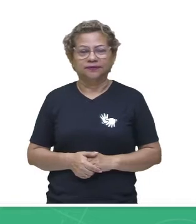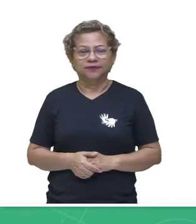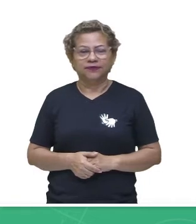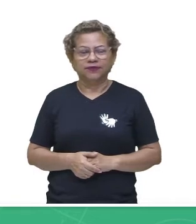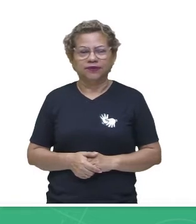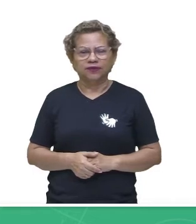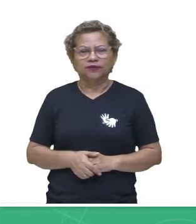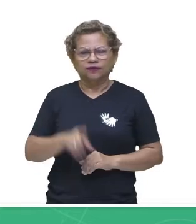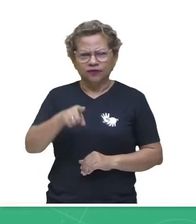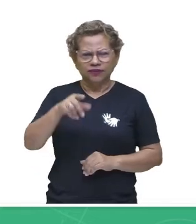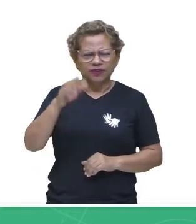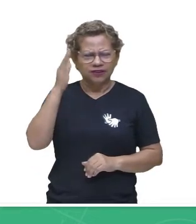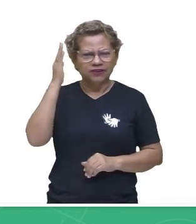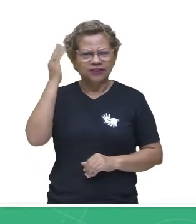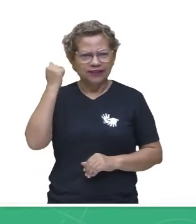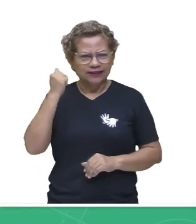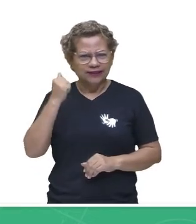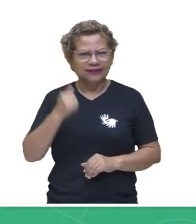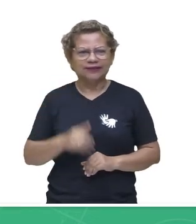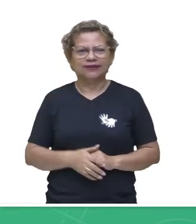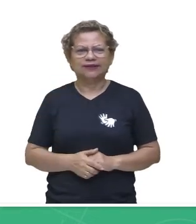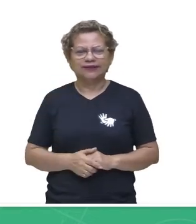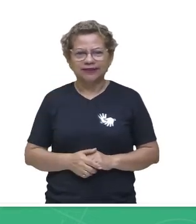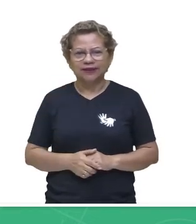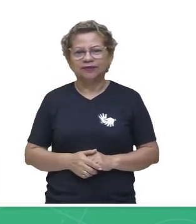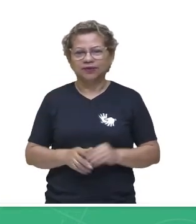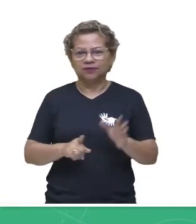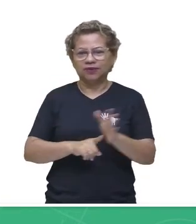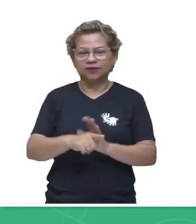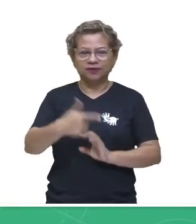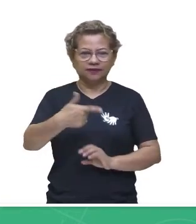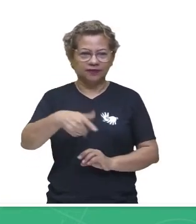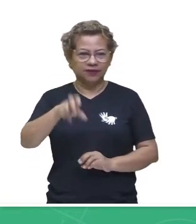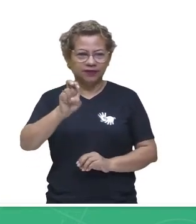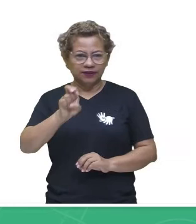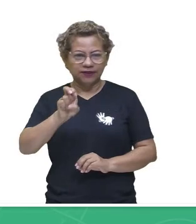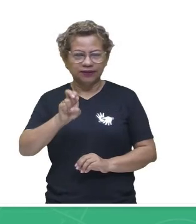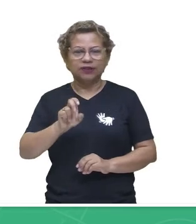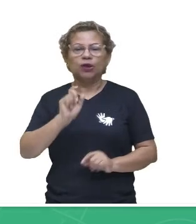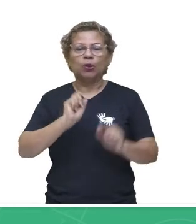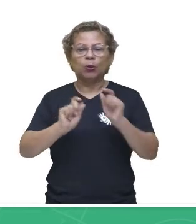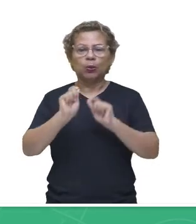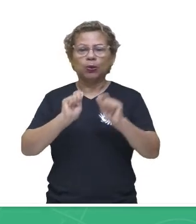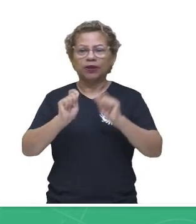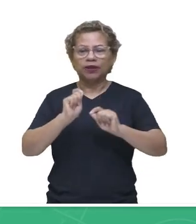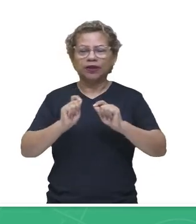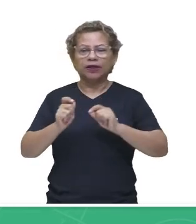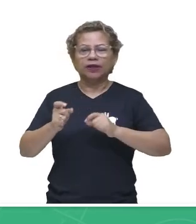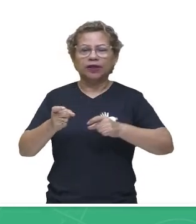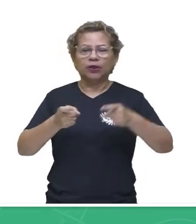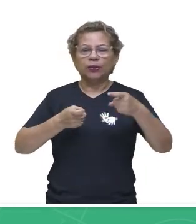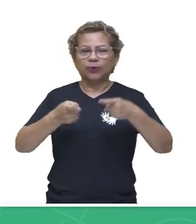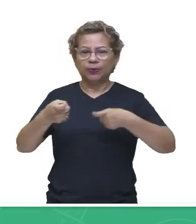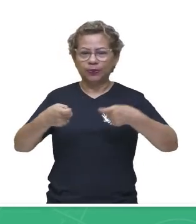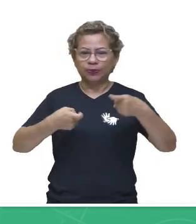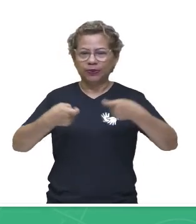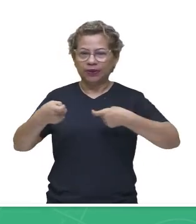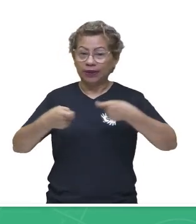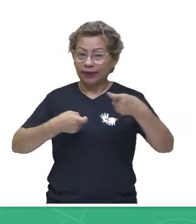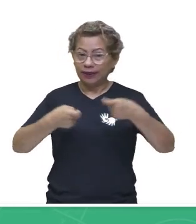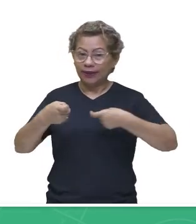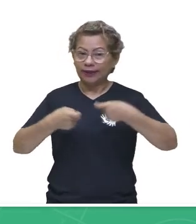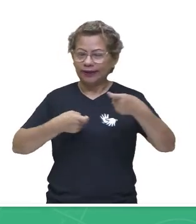vocês já sabem, não custa nada lembrar, o nosso Exercitando, ele vai trabalhar especificamente